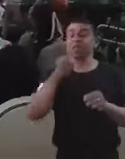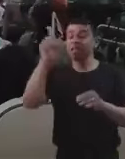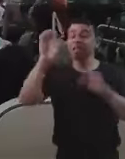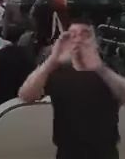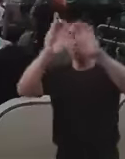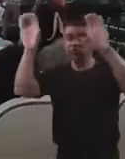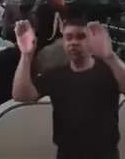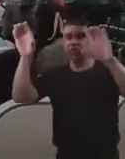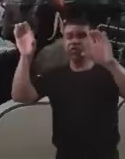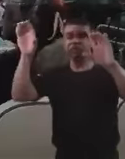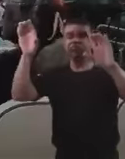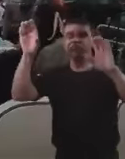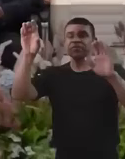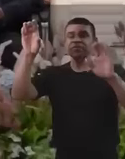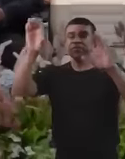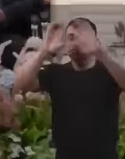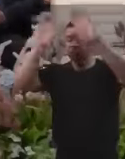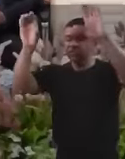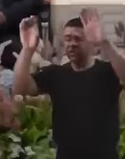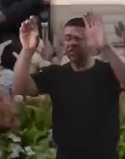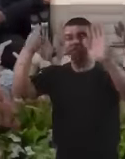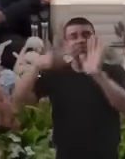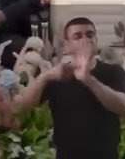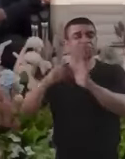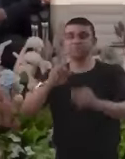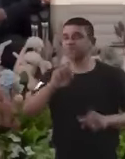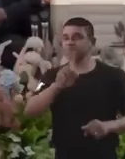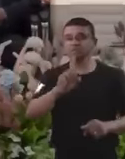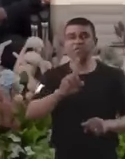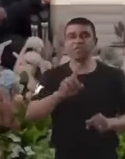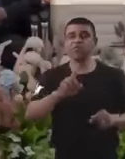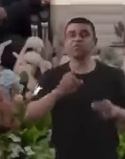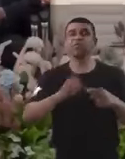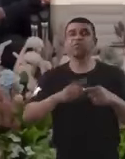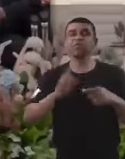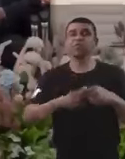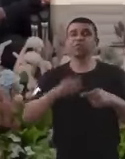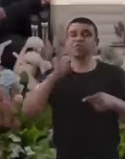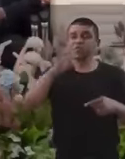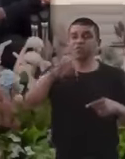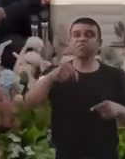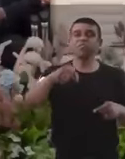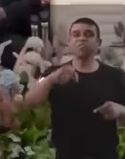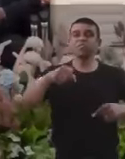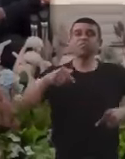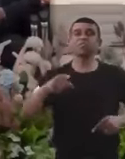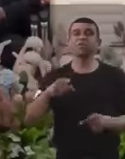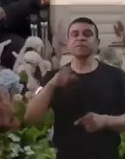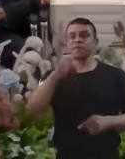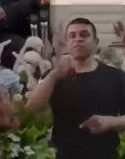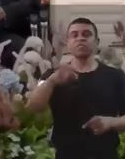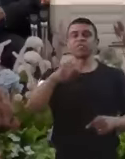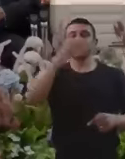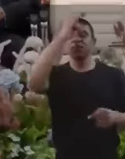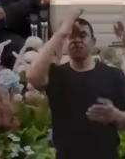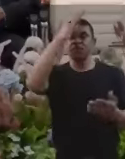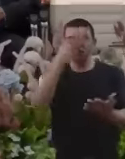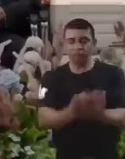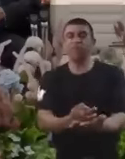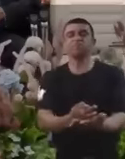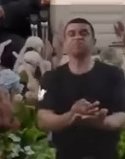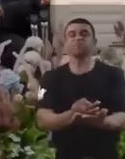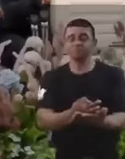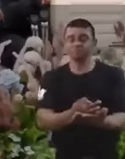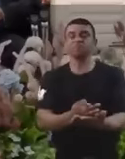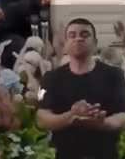ambiente de se estudar e não de se atacar a minha fé. Atacou a fé? Abre a boca e